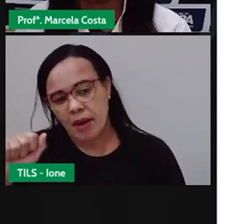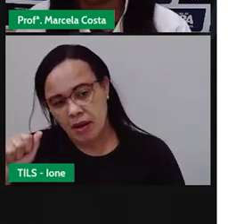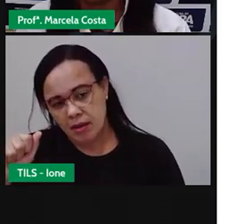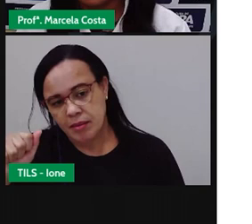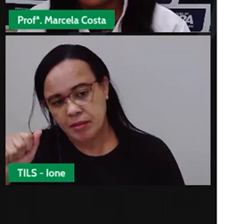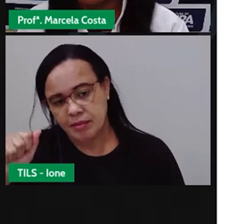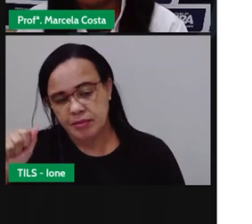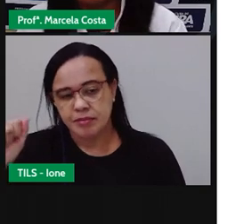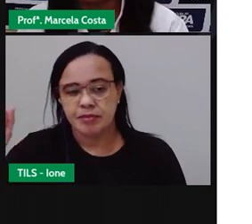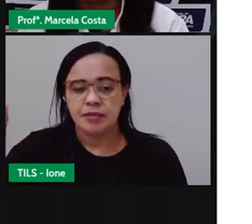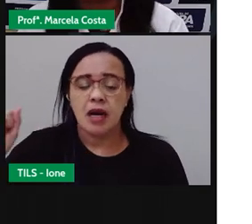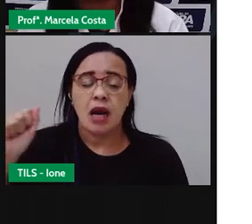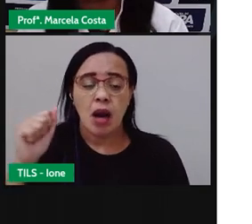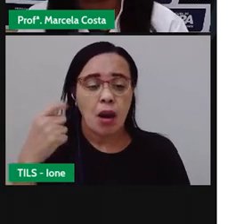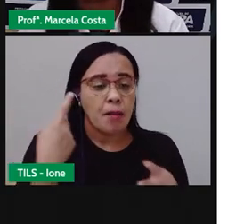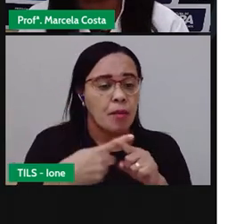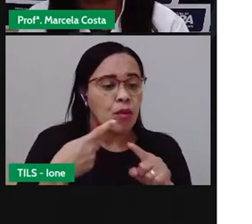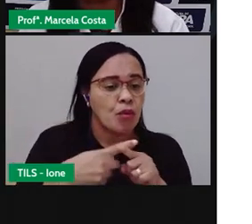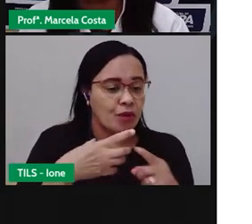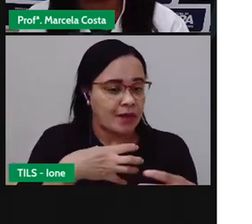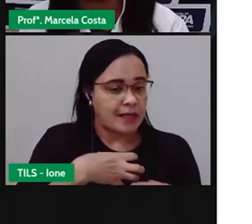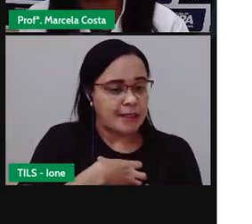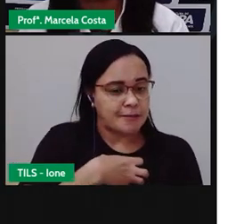Esse é um som agudo